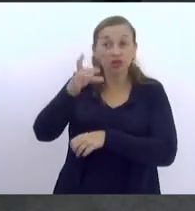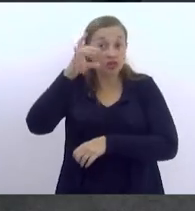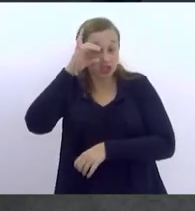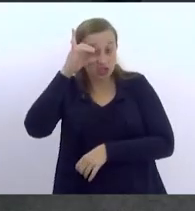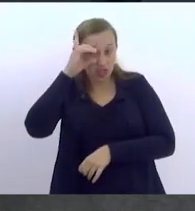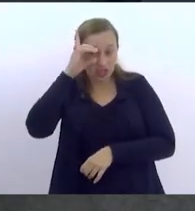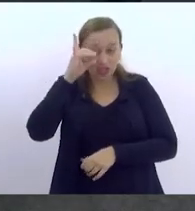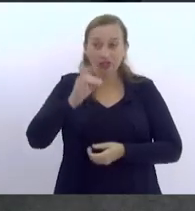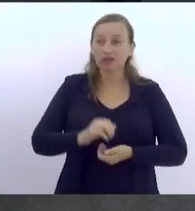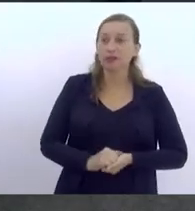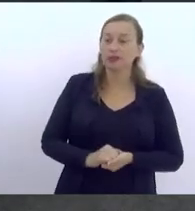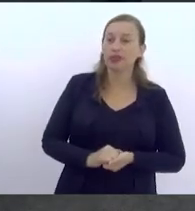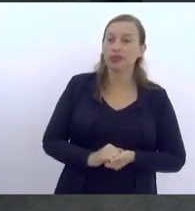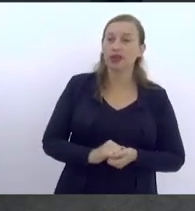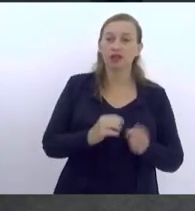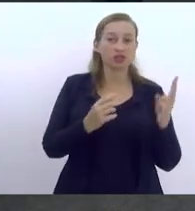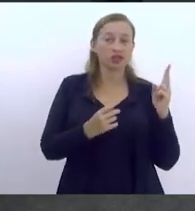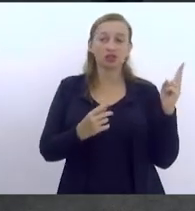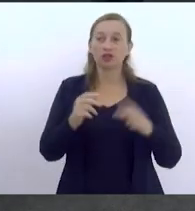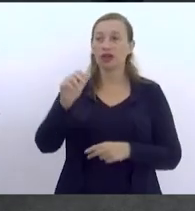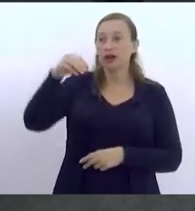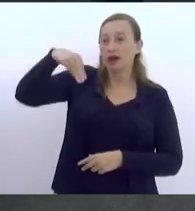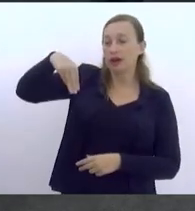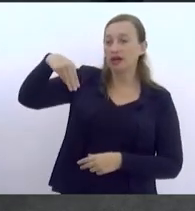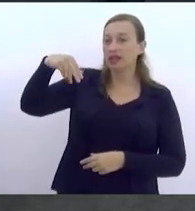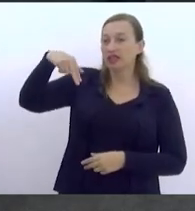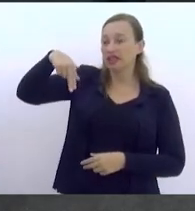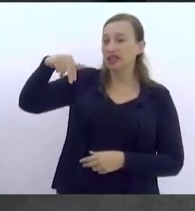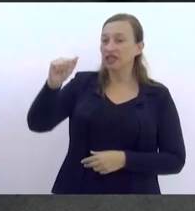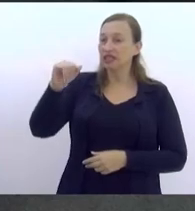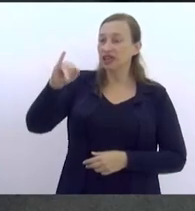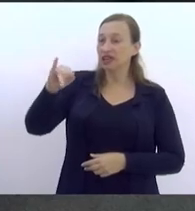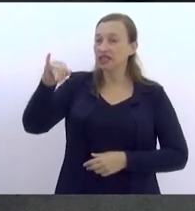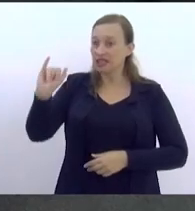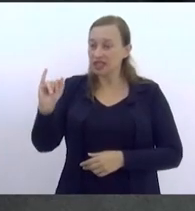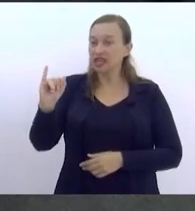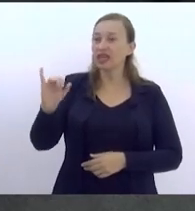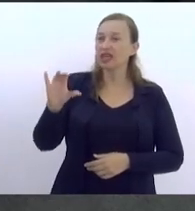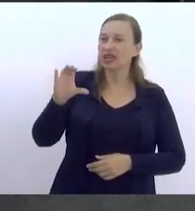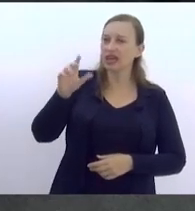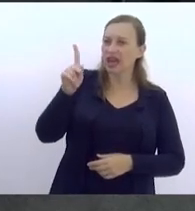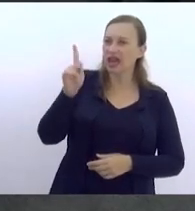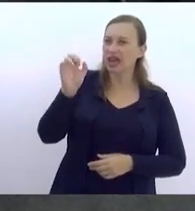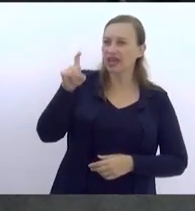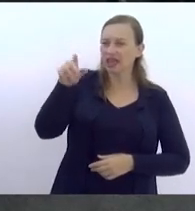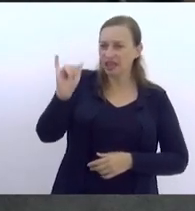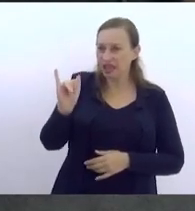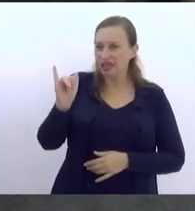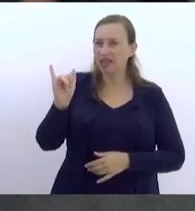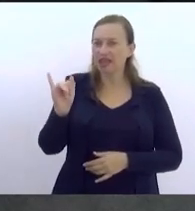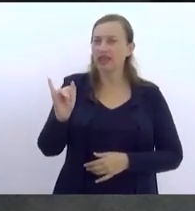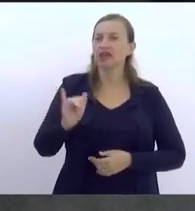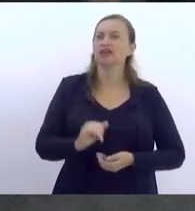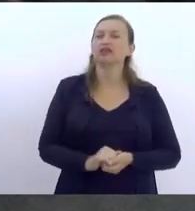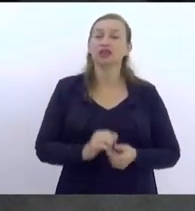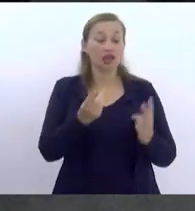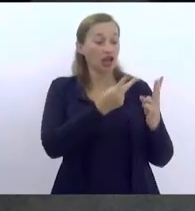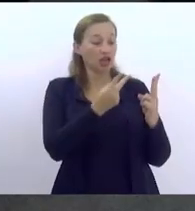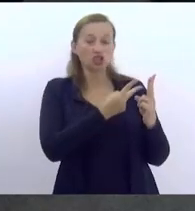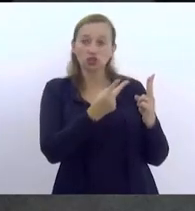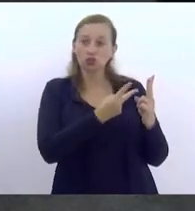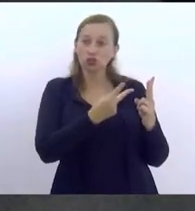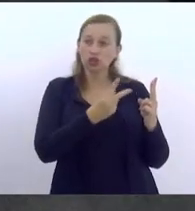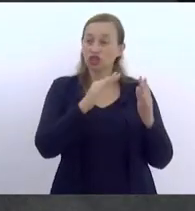social das blogueiras Nancy Gonçalves e Caroline Cunha, uma constitui uma empresa, Caroline Nancy, CNPJ